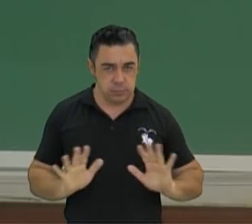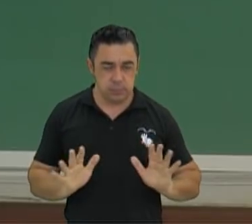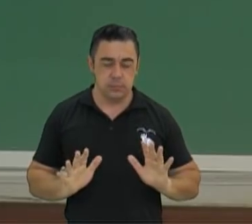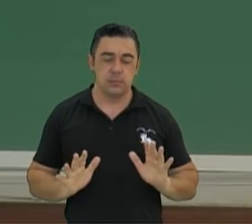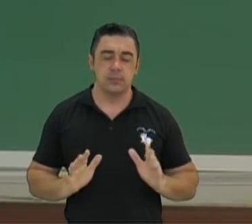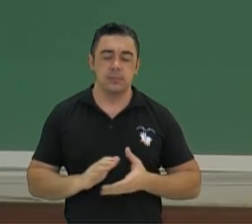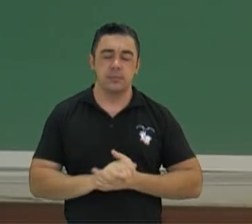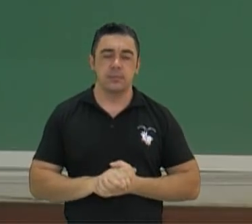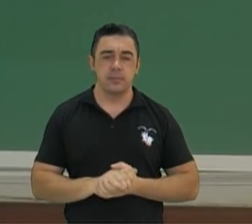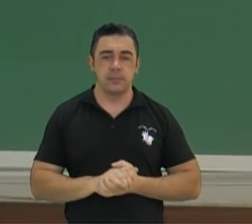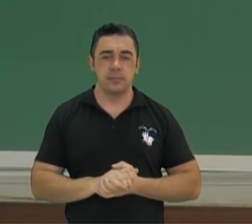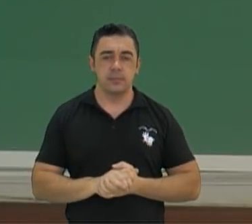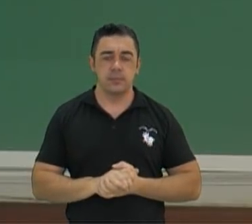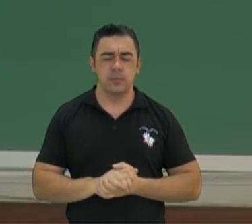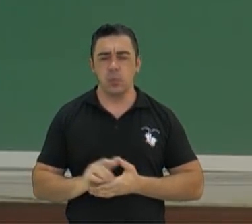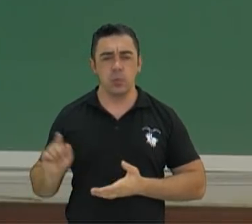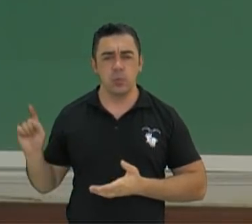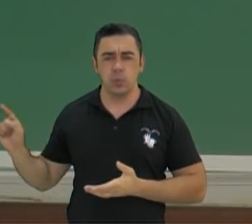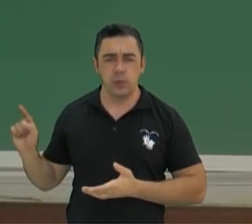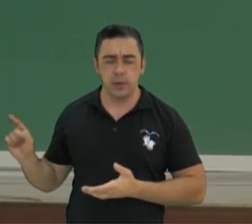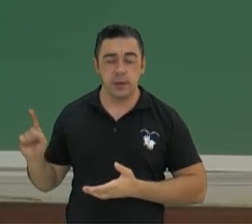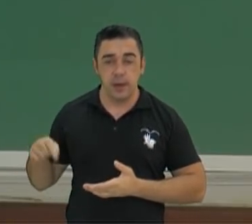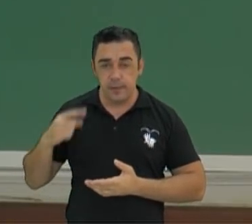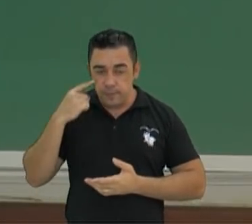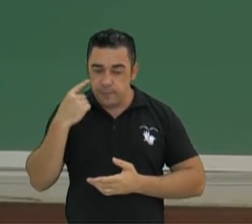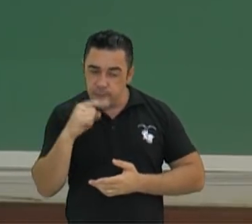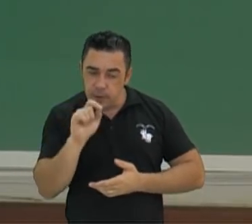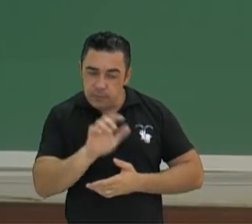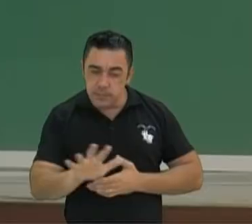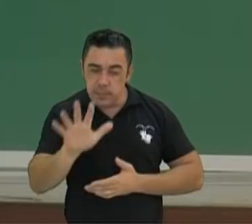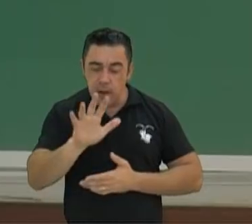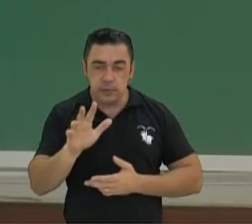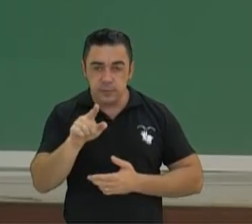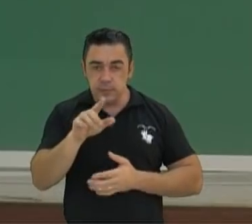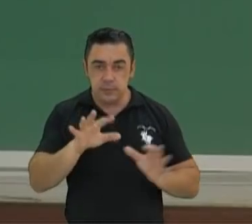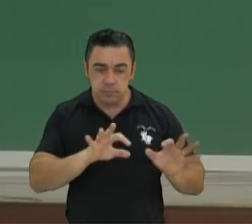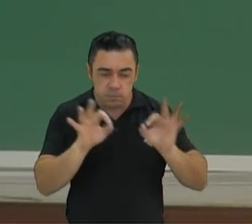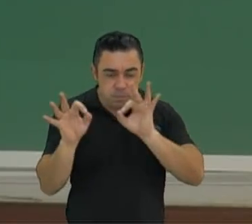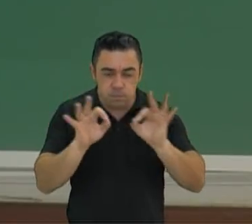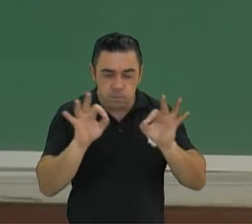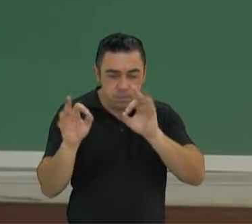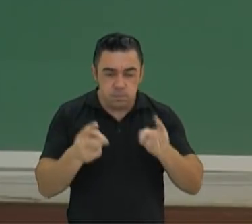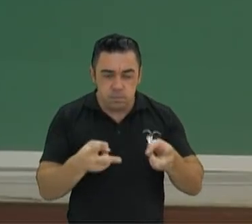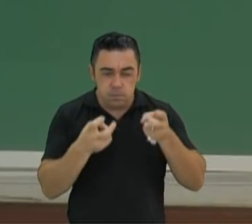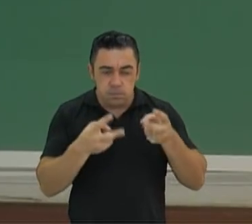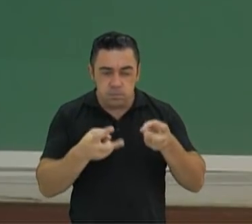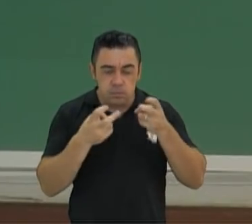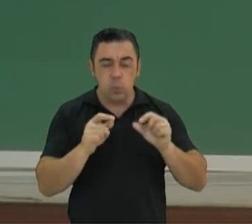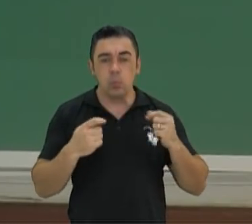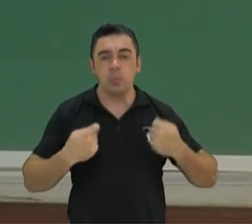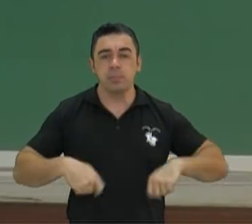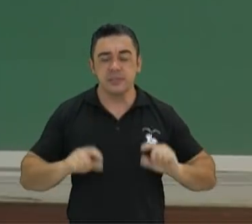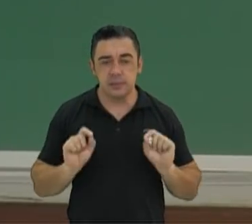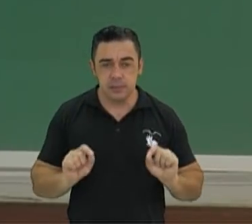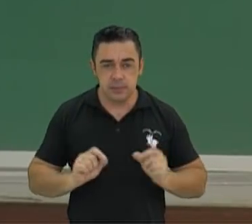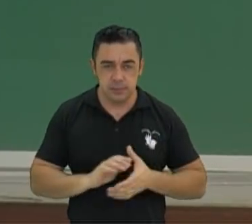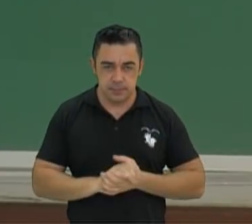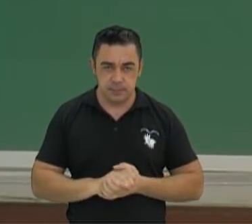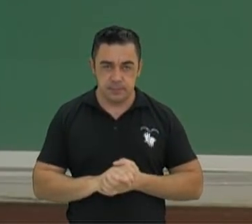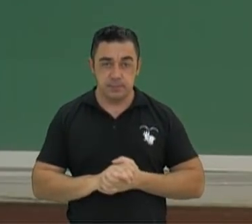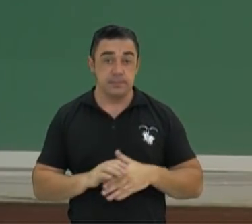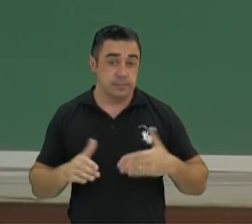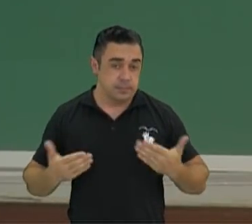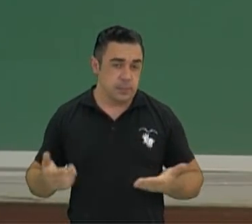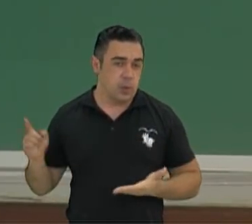tão rígidas. Quiz, olhar a figura, treinar seu olhinho para observar e ver o que precisa.